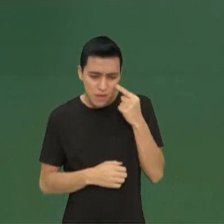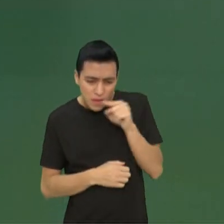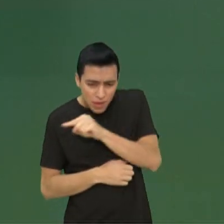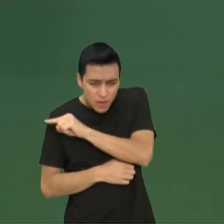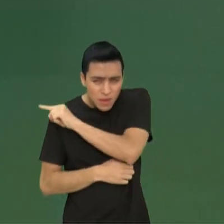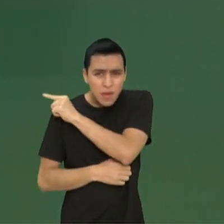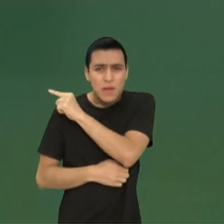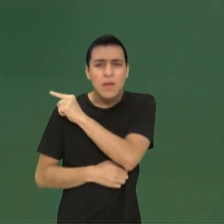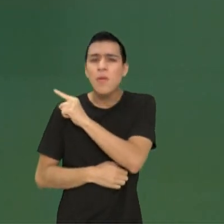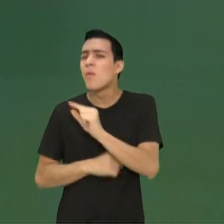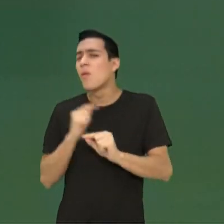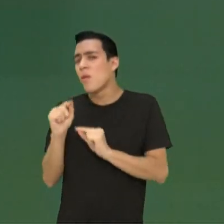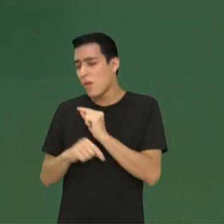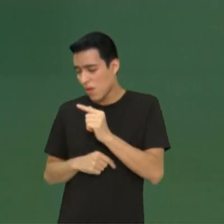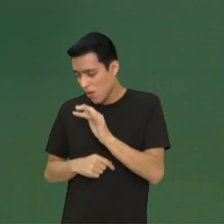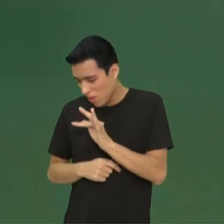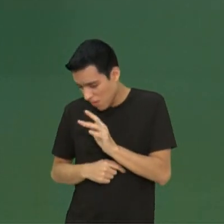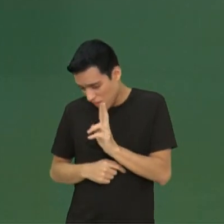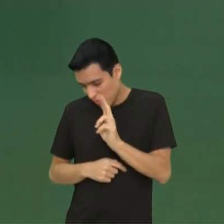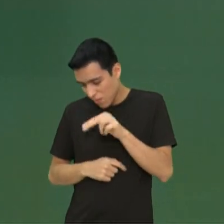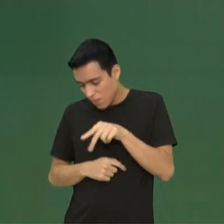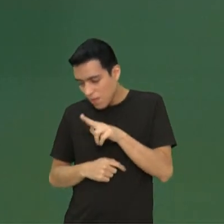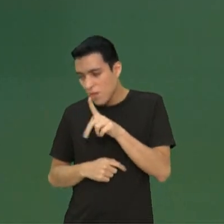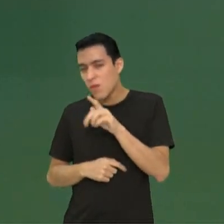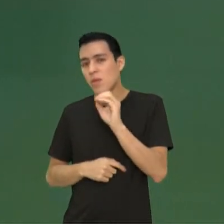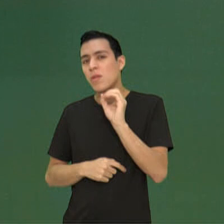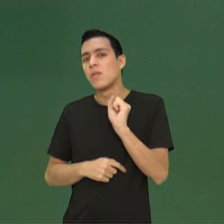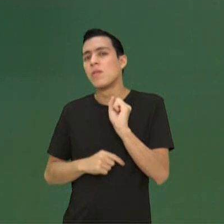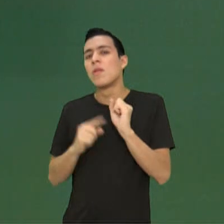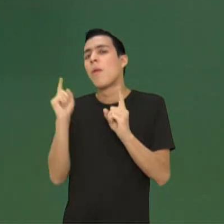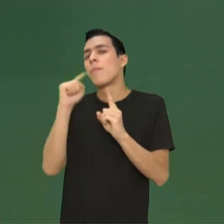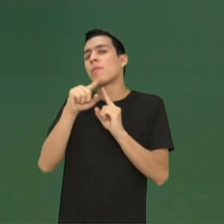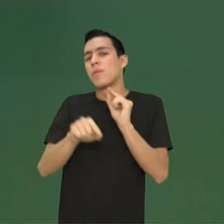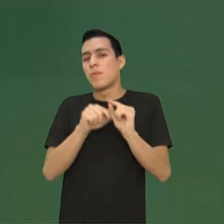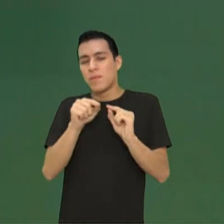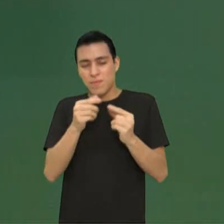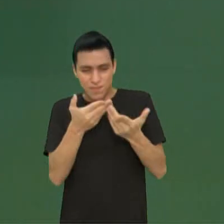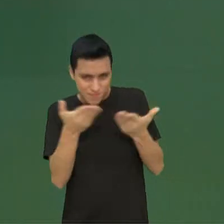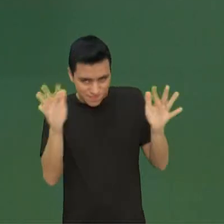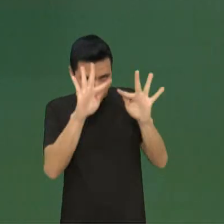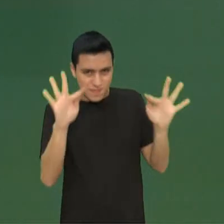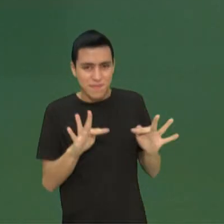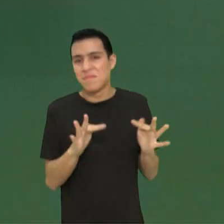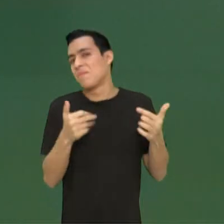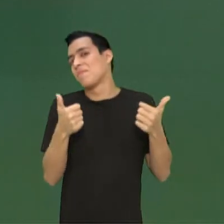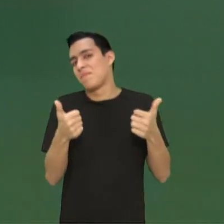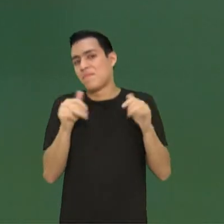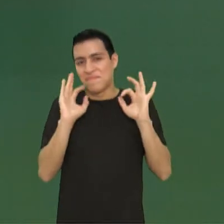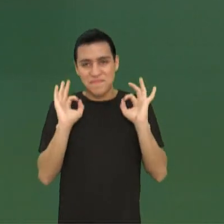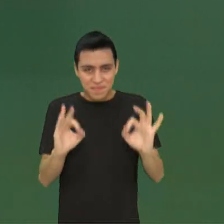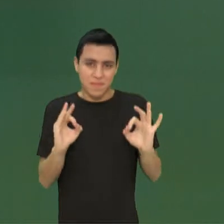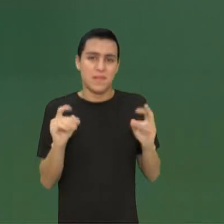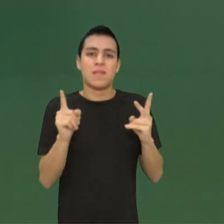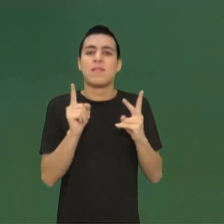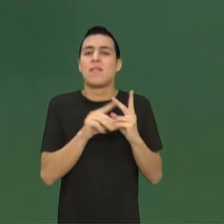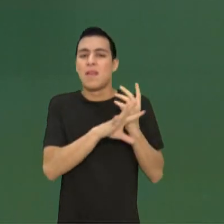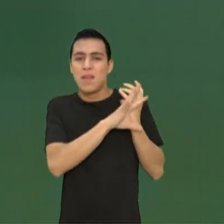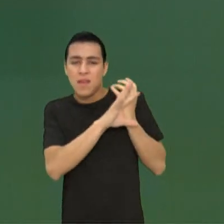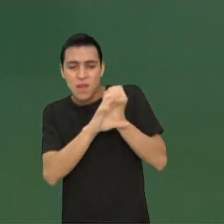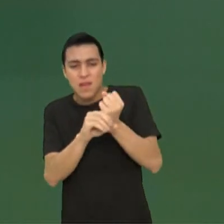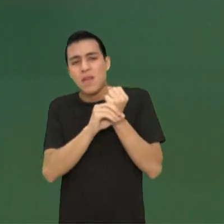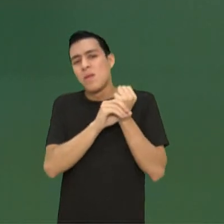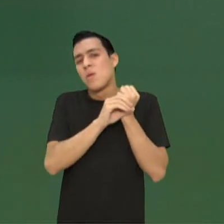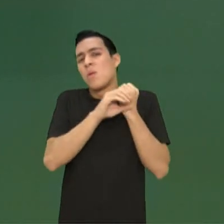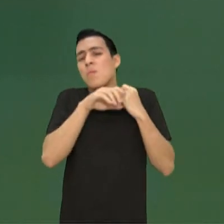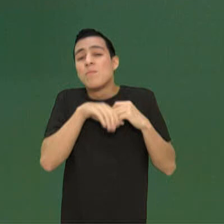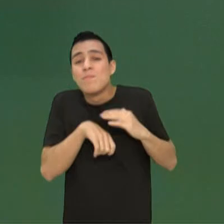bonitinhos aqui. Revisão trimestral. Objetivos. Ser feliz. Esse é bom. Revisar os pontos